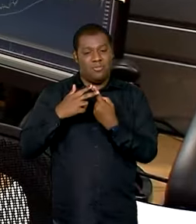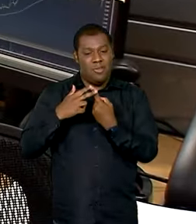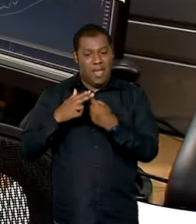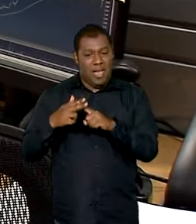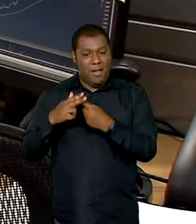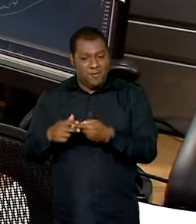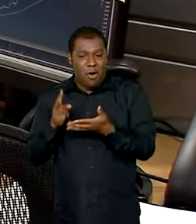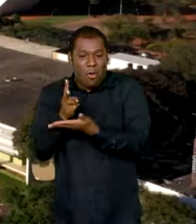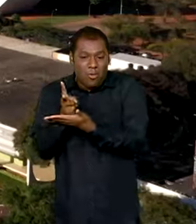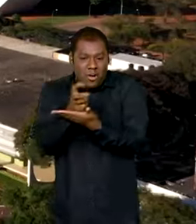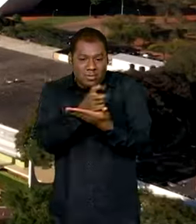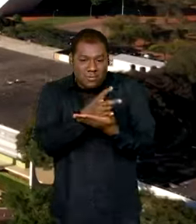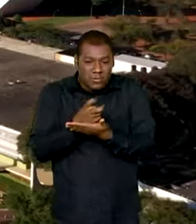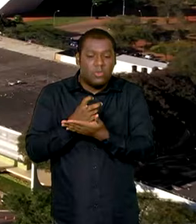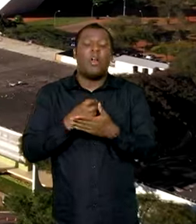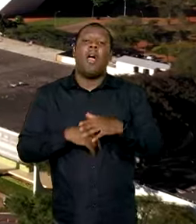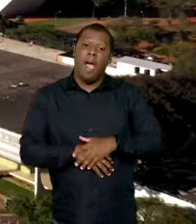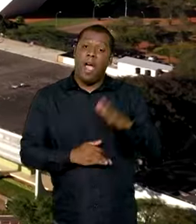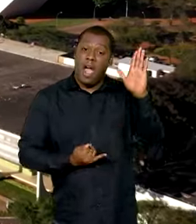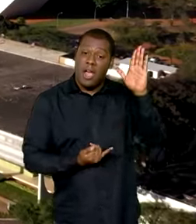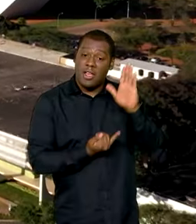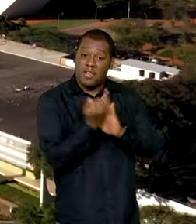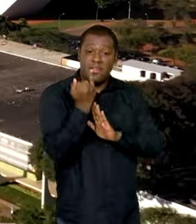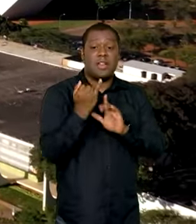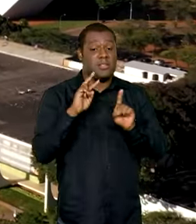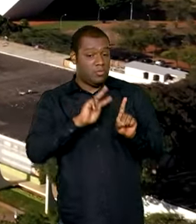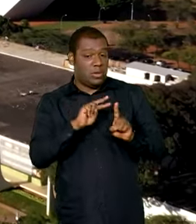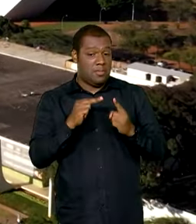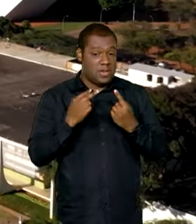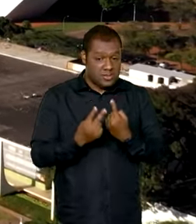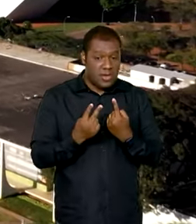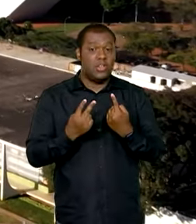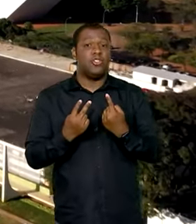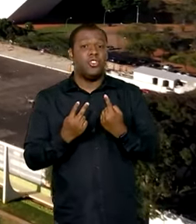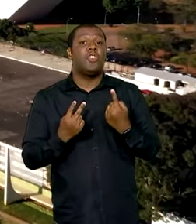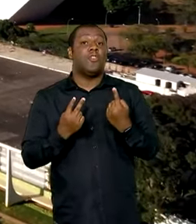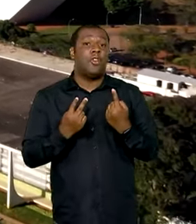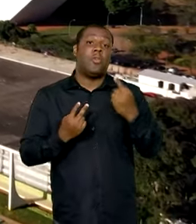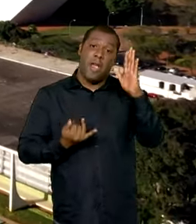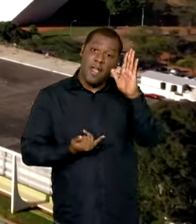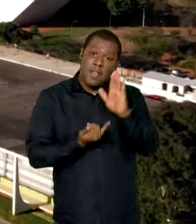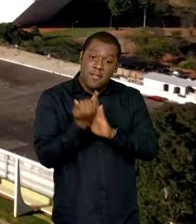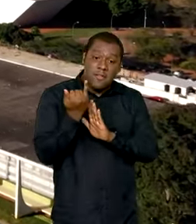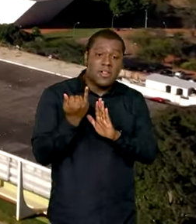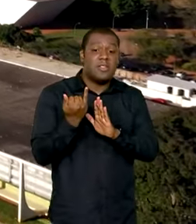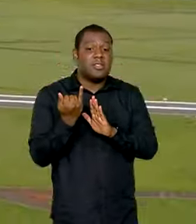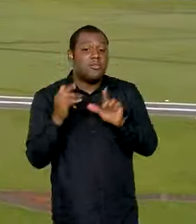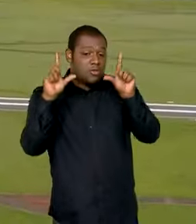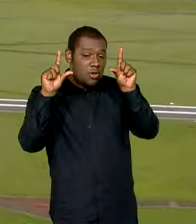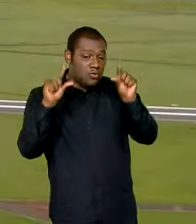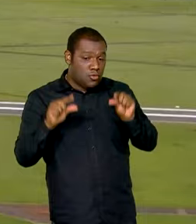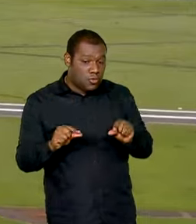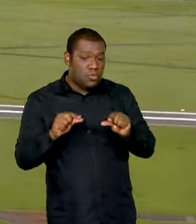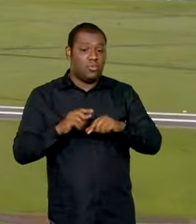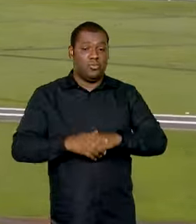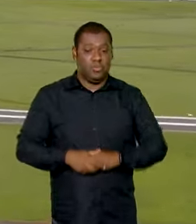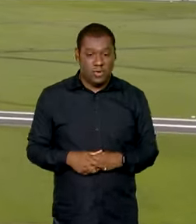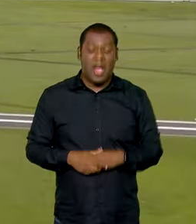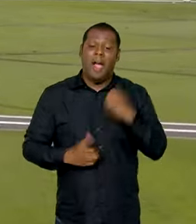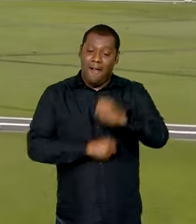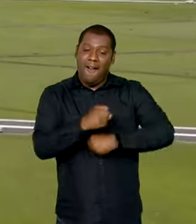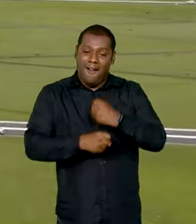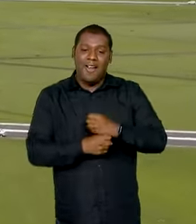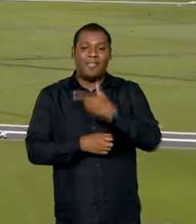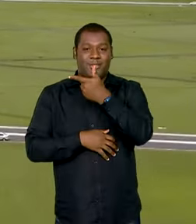já para a inflação o governo estima que o reajuste de preços vai continuar em queda e fechar